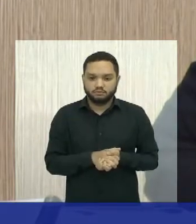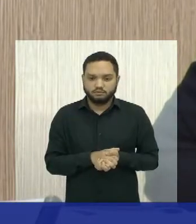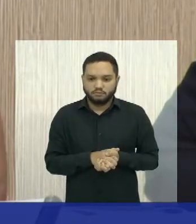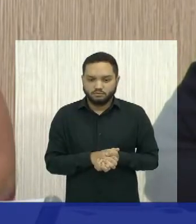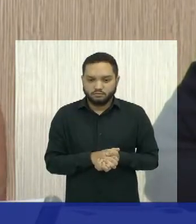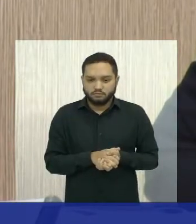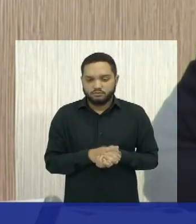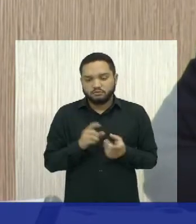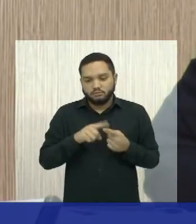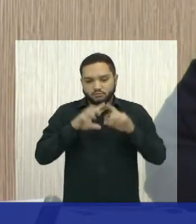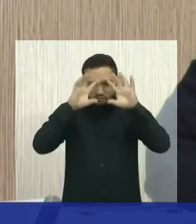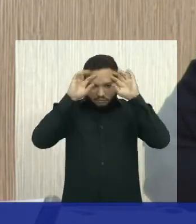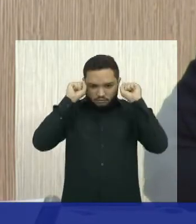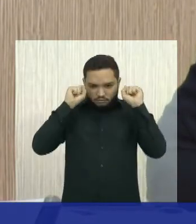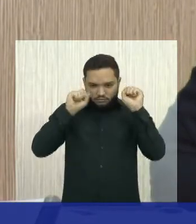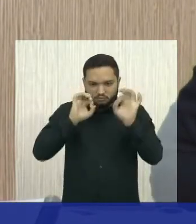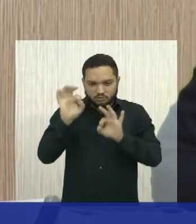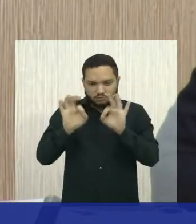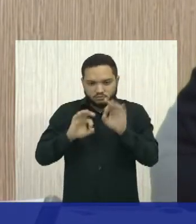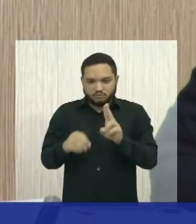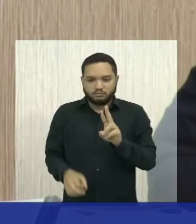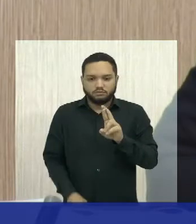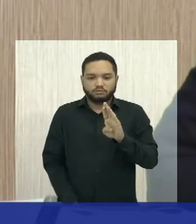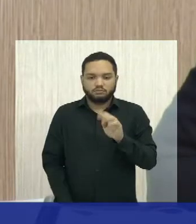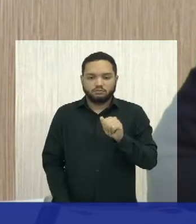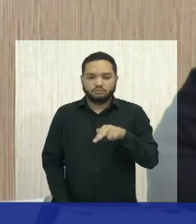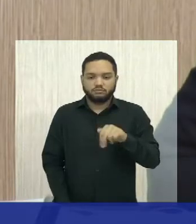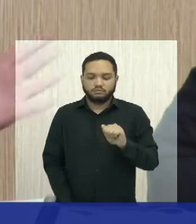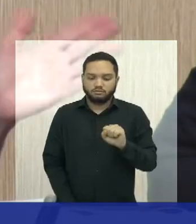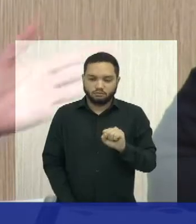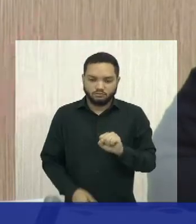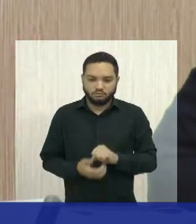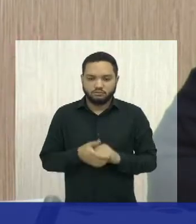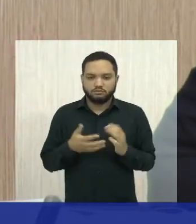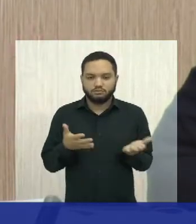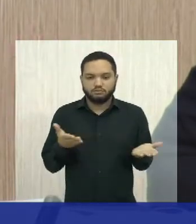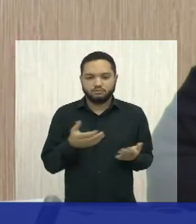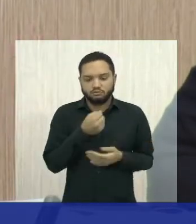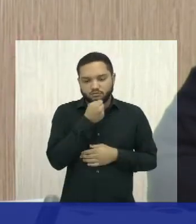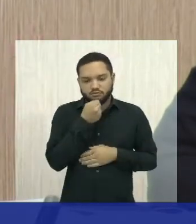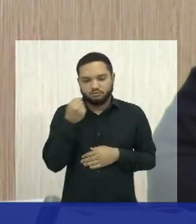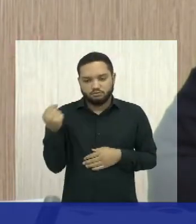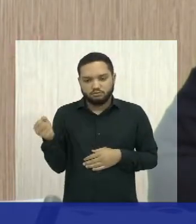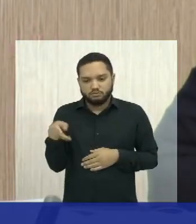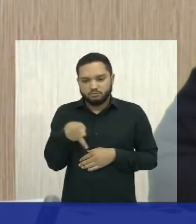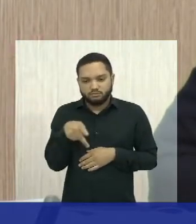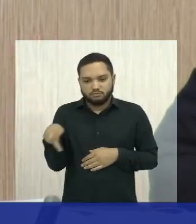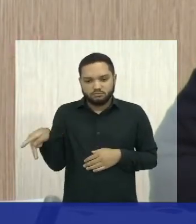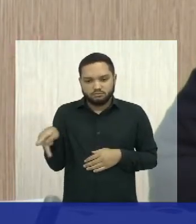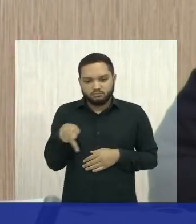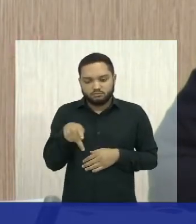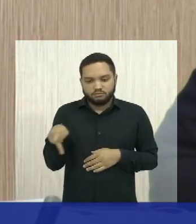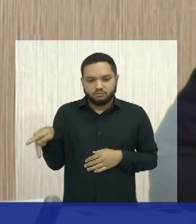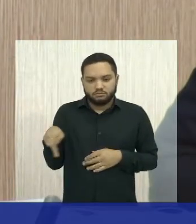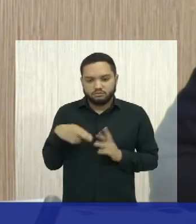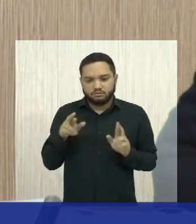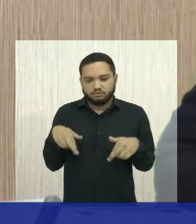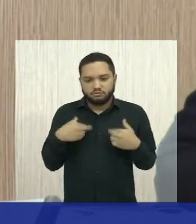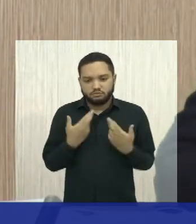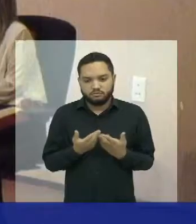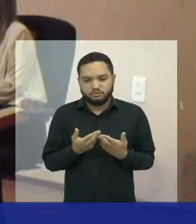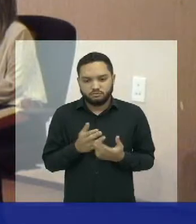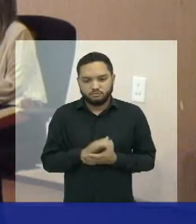e os conselhos das operações urbanas. Então, vou passar a palavra aqui para o presidente da sessão.